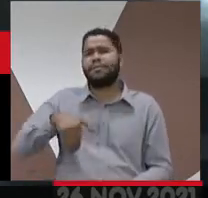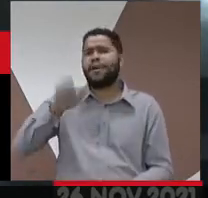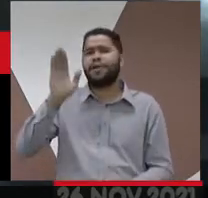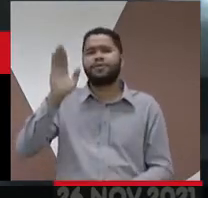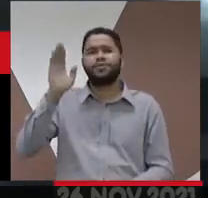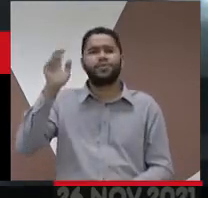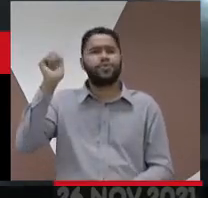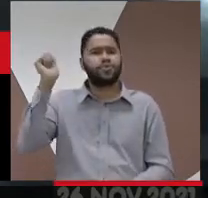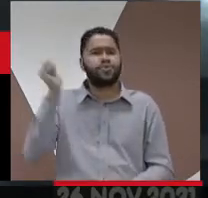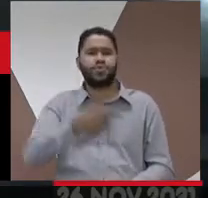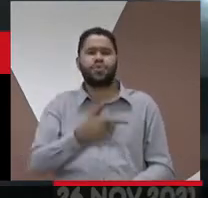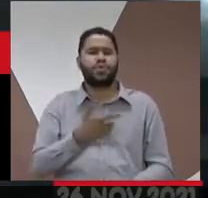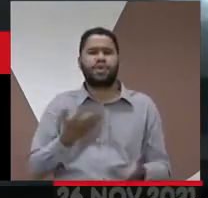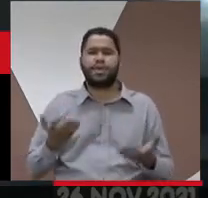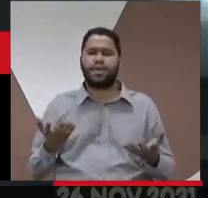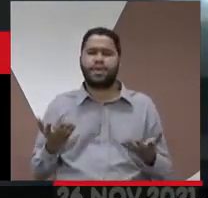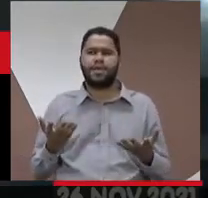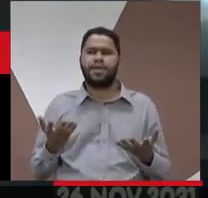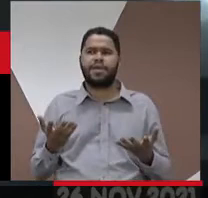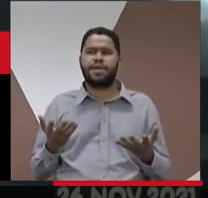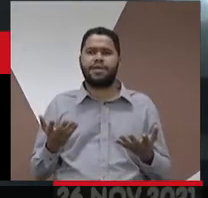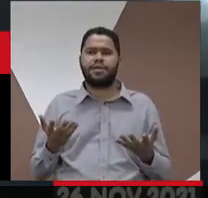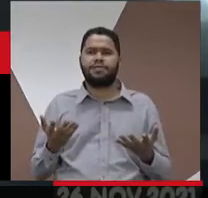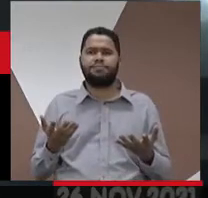há de maior hoje.